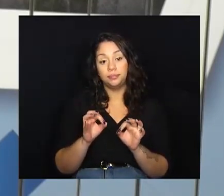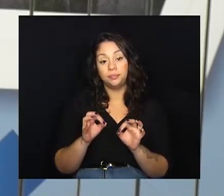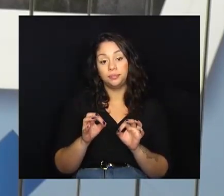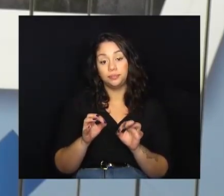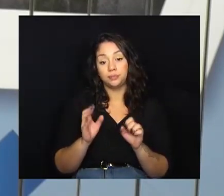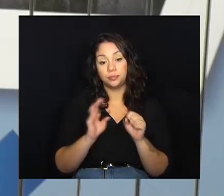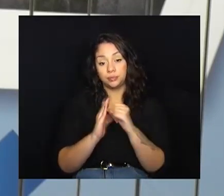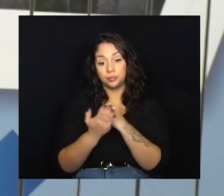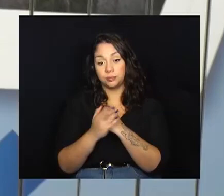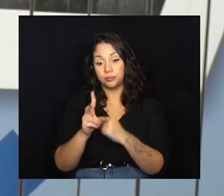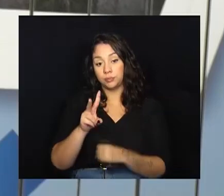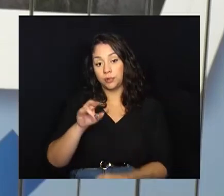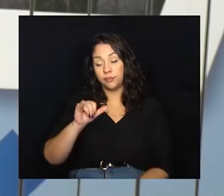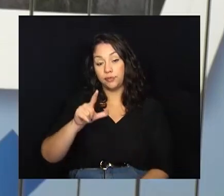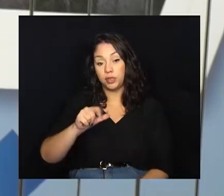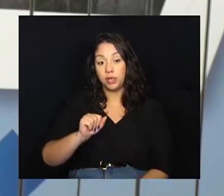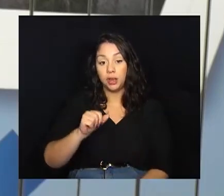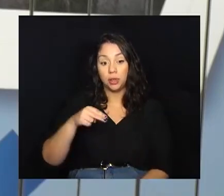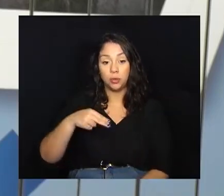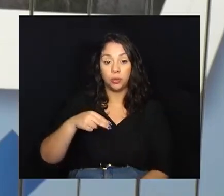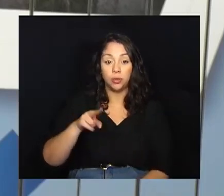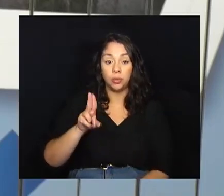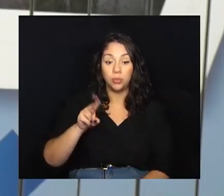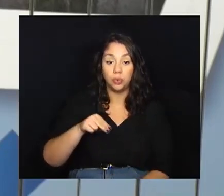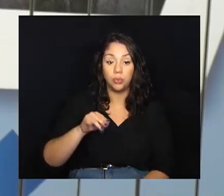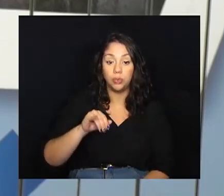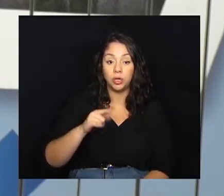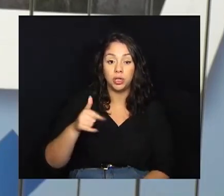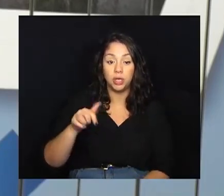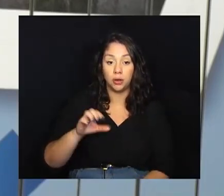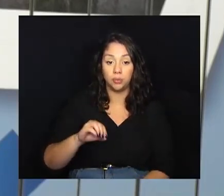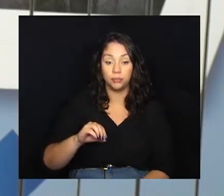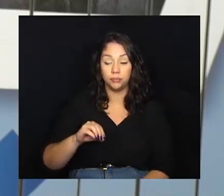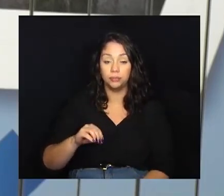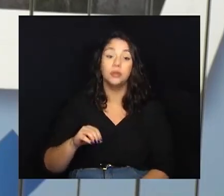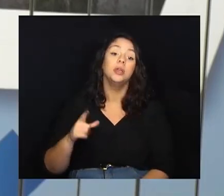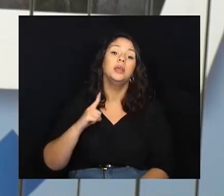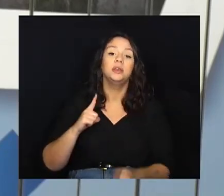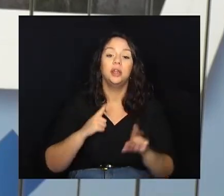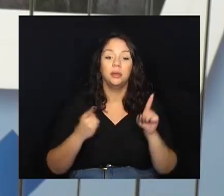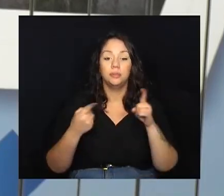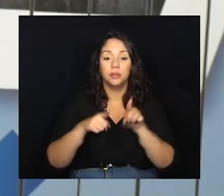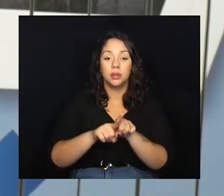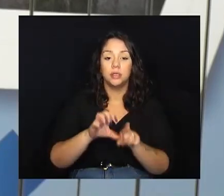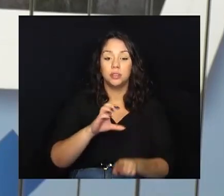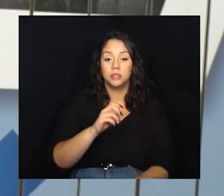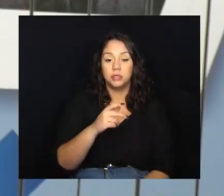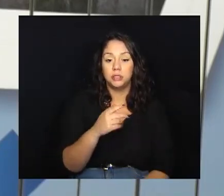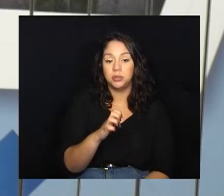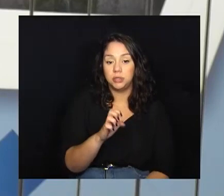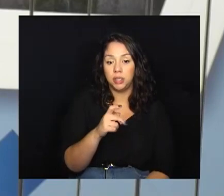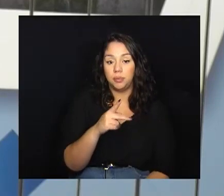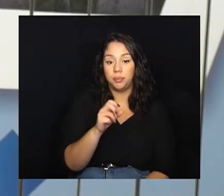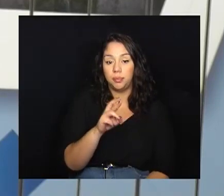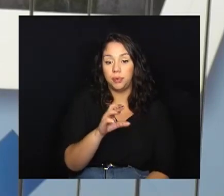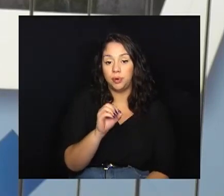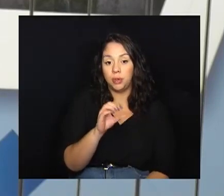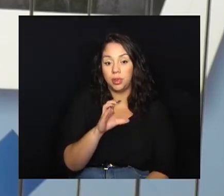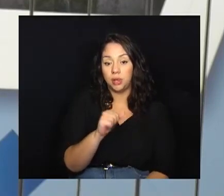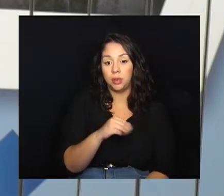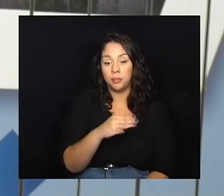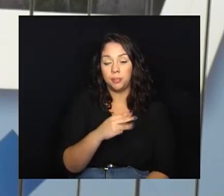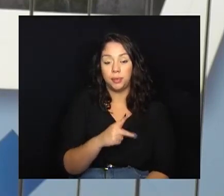União no centro de referência da Juventude apesar de ser uma parceria com acetona lá na Vila União olha